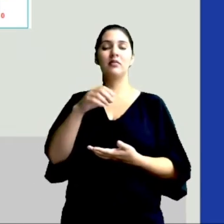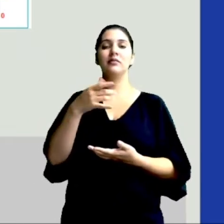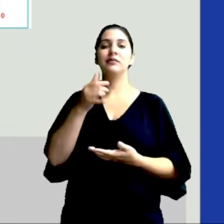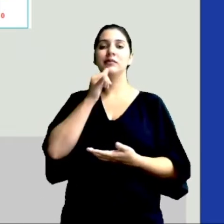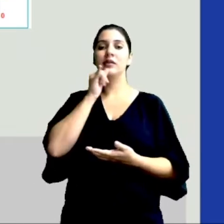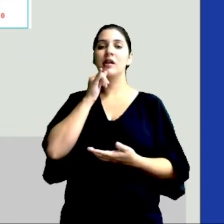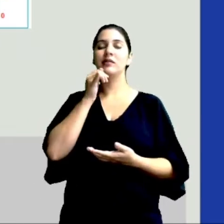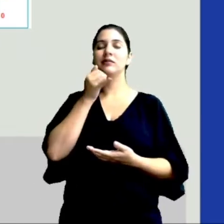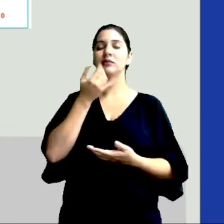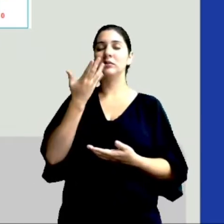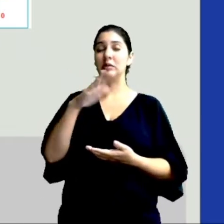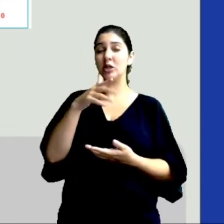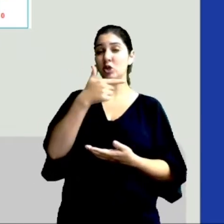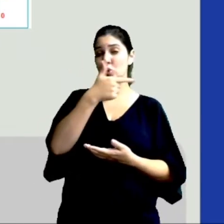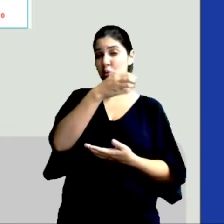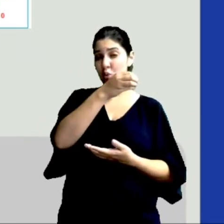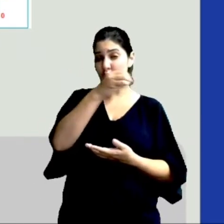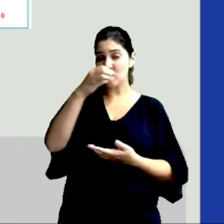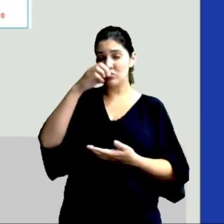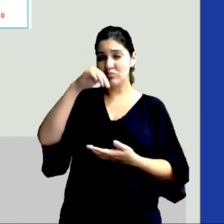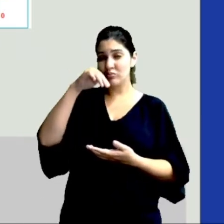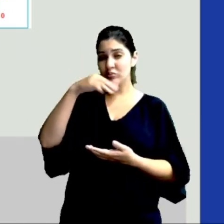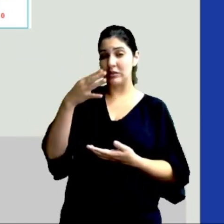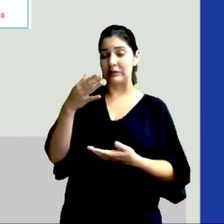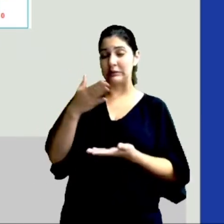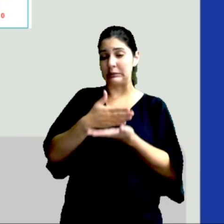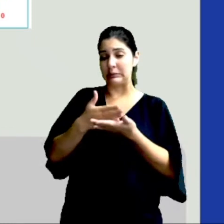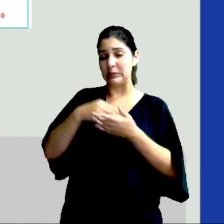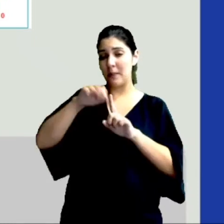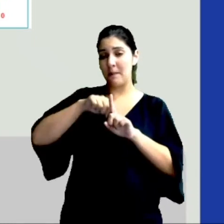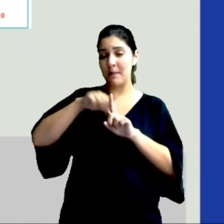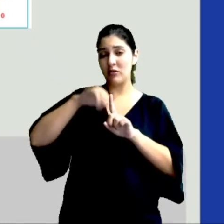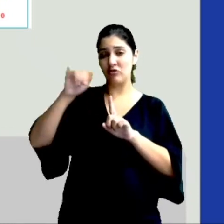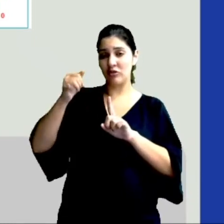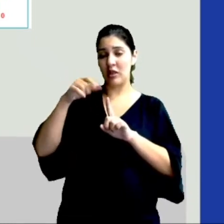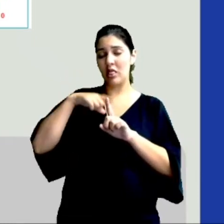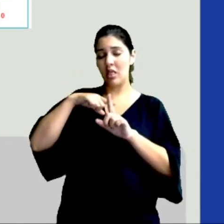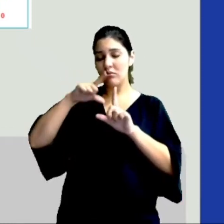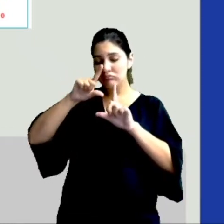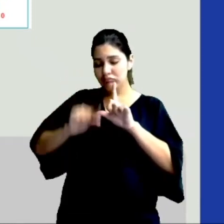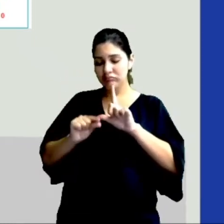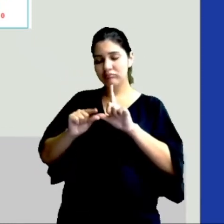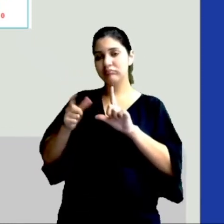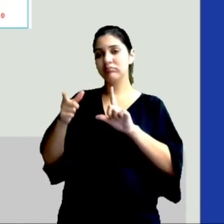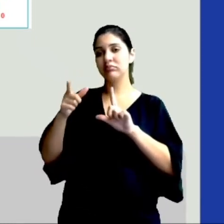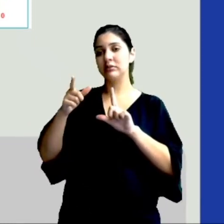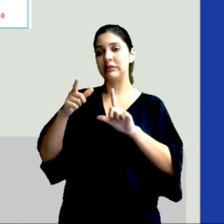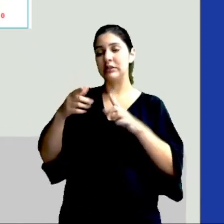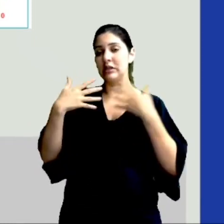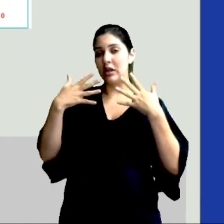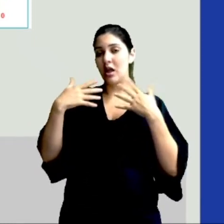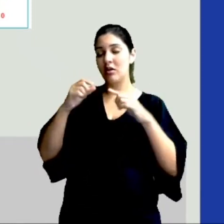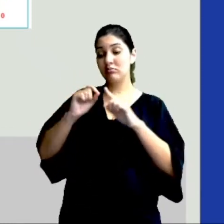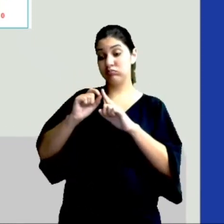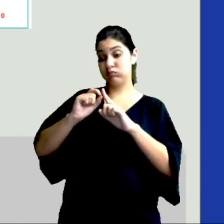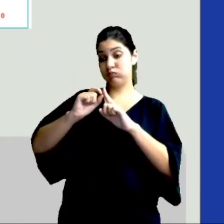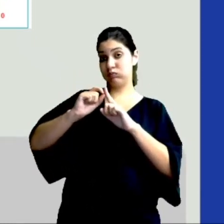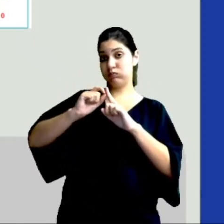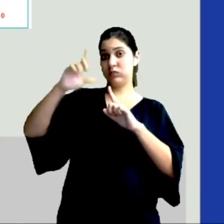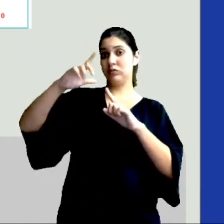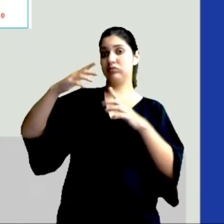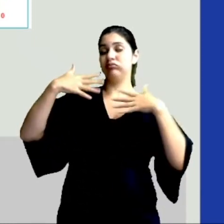chegando quase a 200 milímetros ali em janeiro, aí vamos ter uma queda, aí a temperatura vai se elevar um pouco